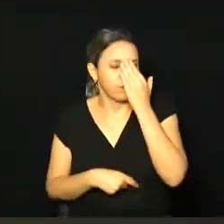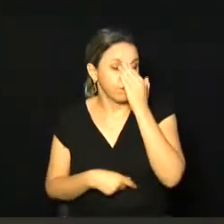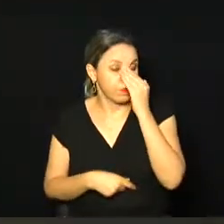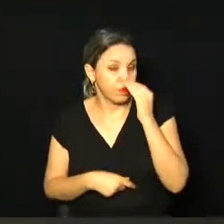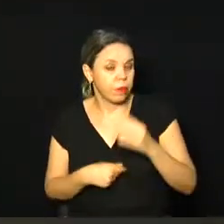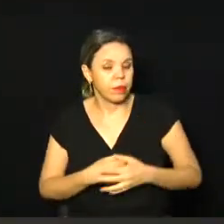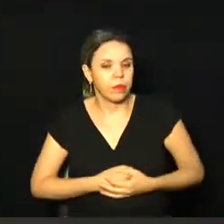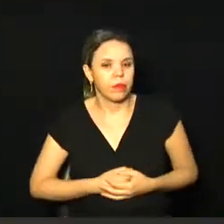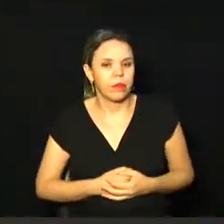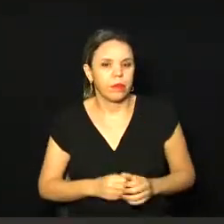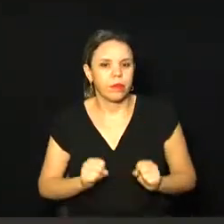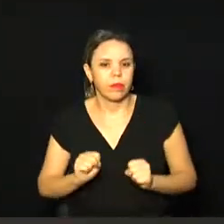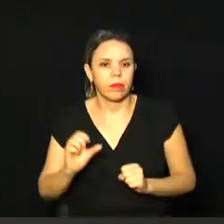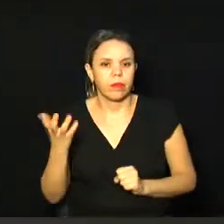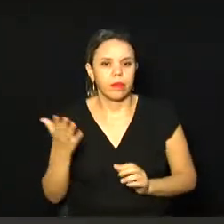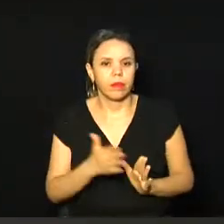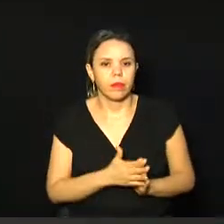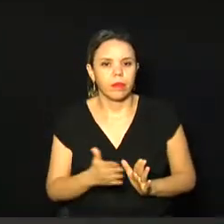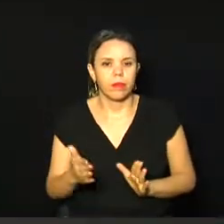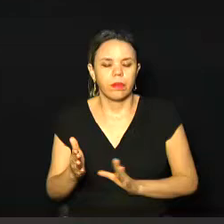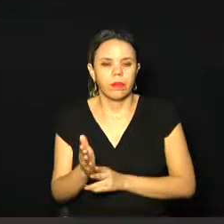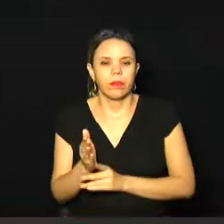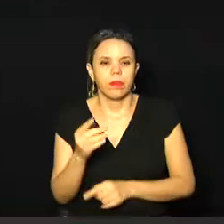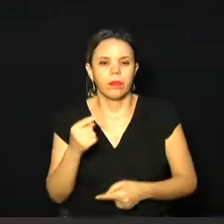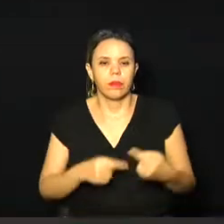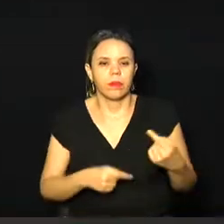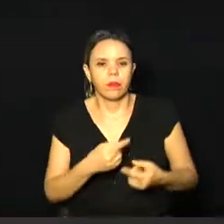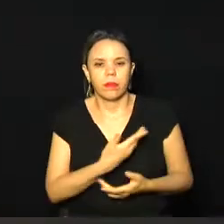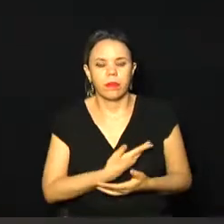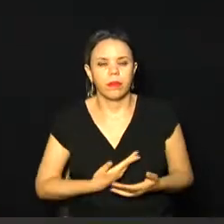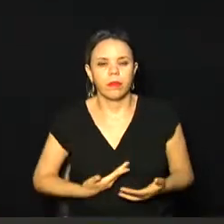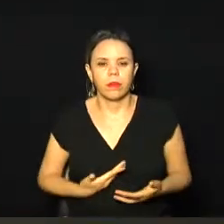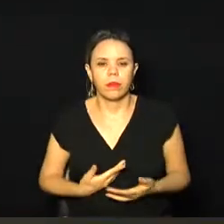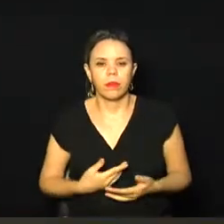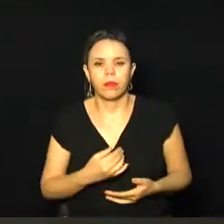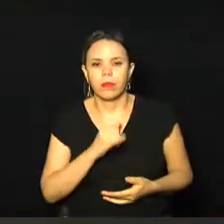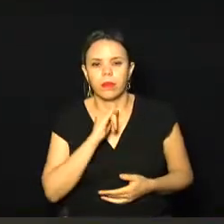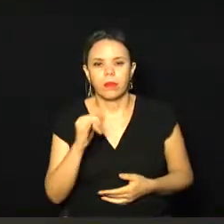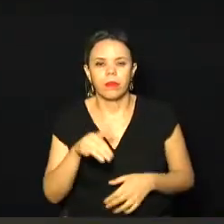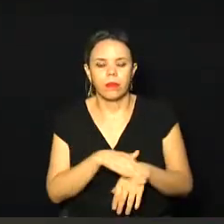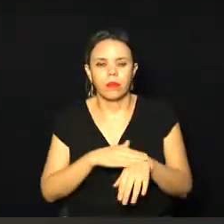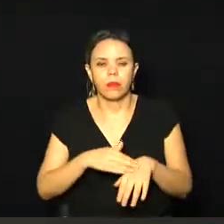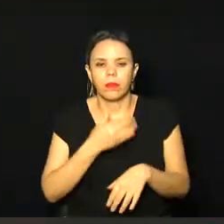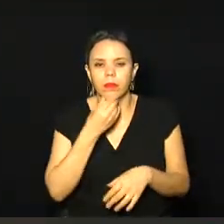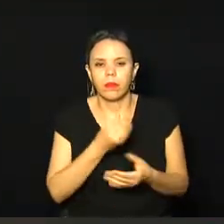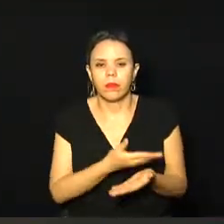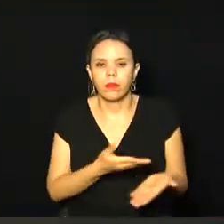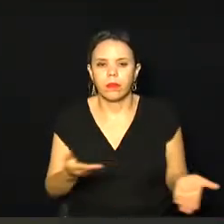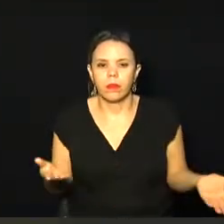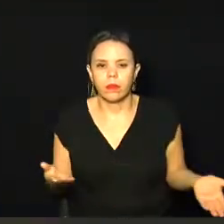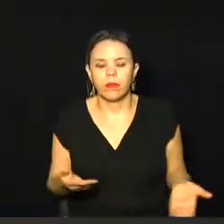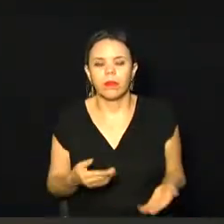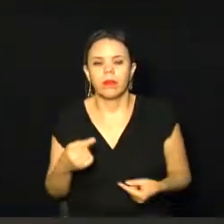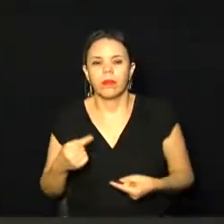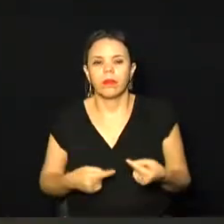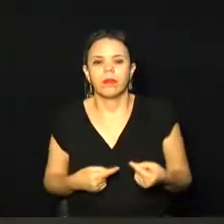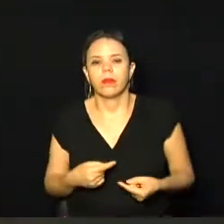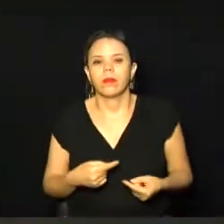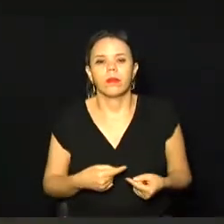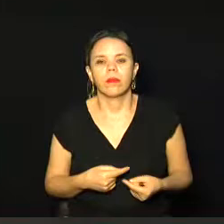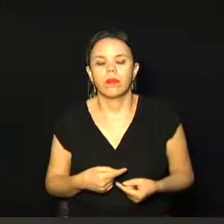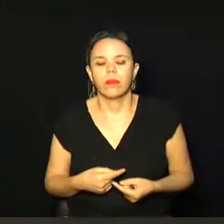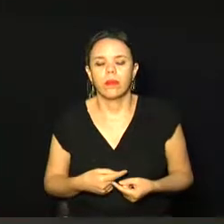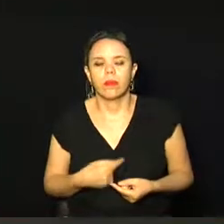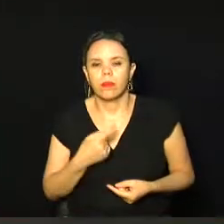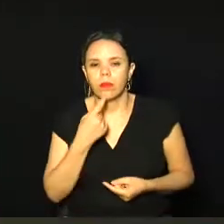vereador, possa surgir muitas políticas públicas que falem, que conversem com esses homens. E quando essas políticas públicas, como é o caso